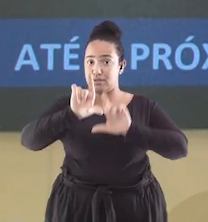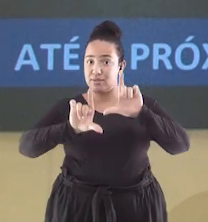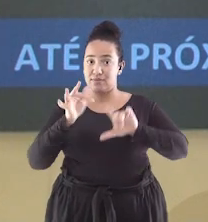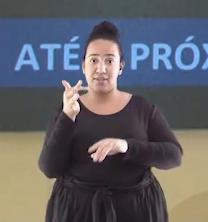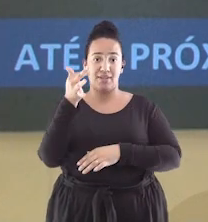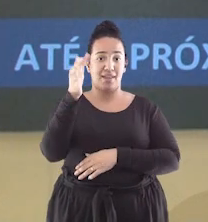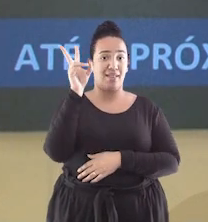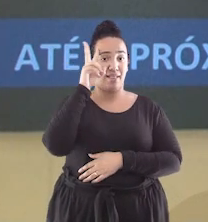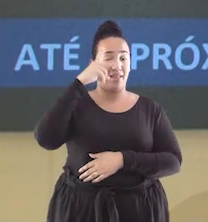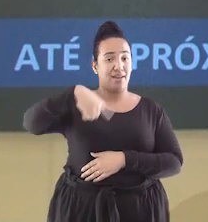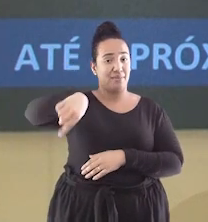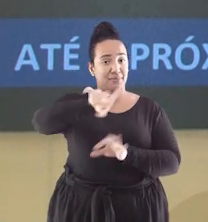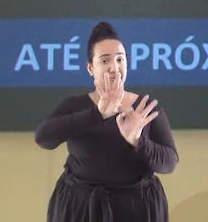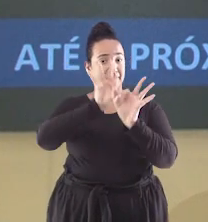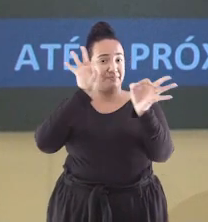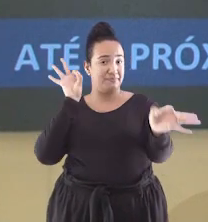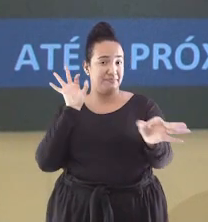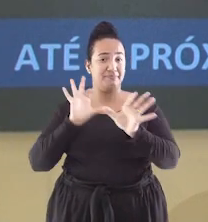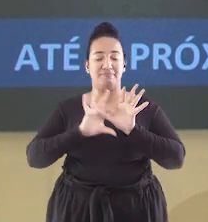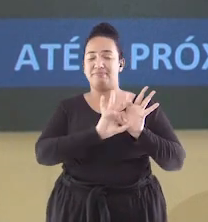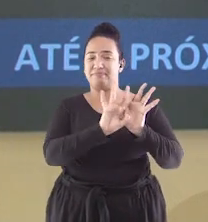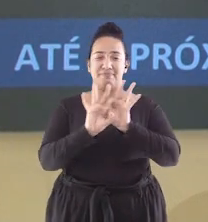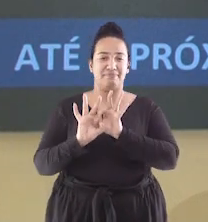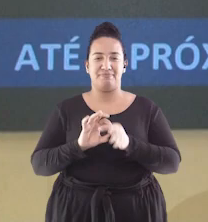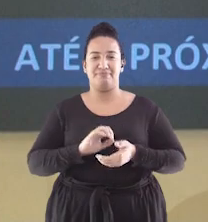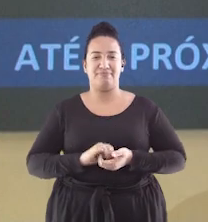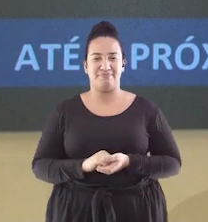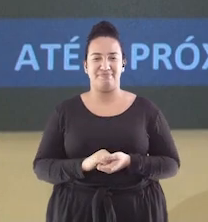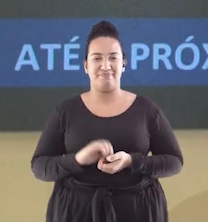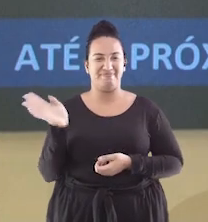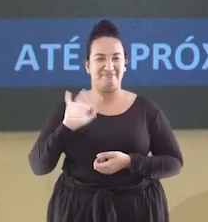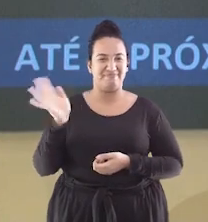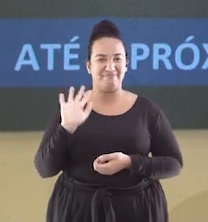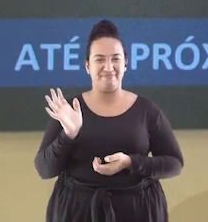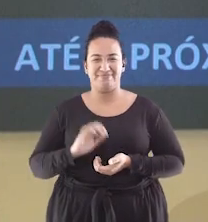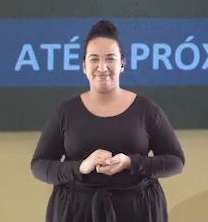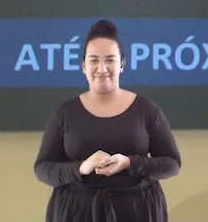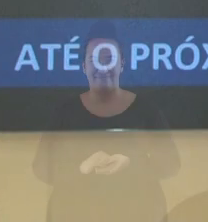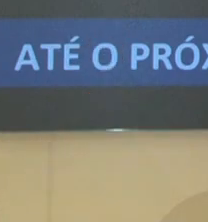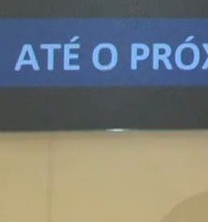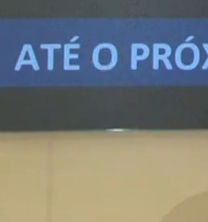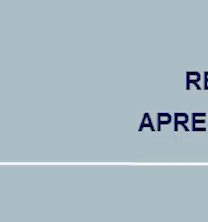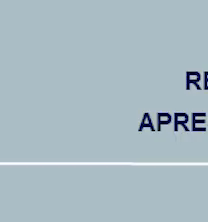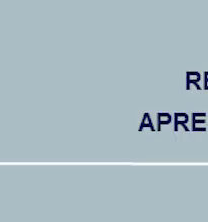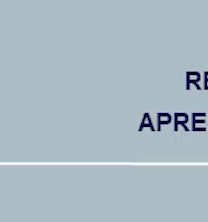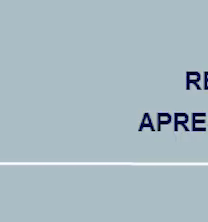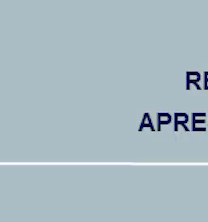próximo programa e não se esqueçam, mesmo distantes, estamos juntos. Tchau, gente!